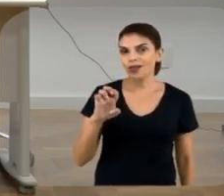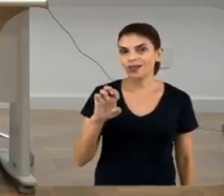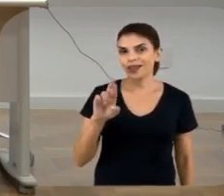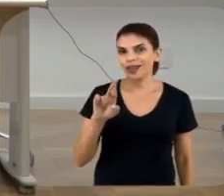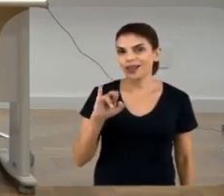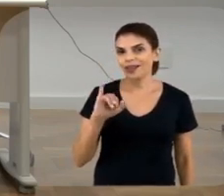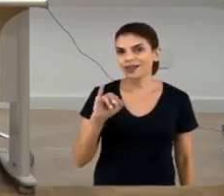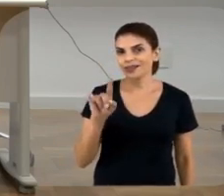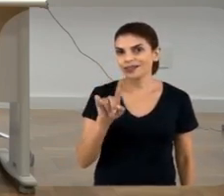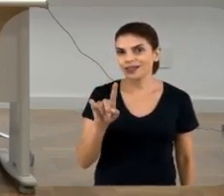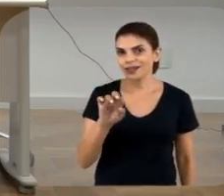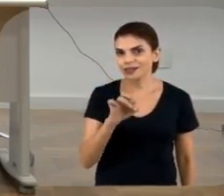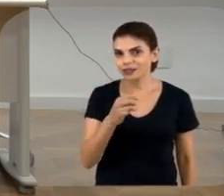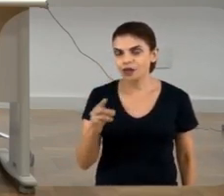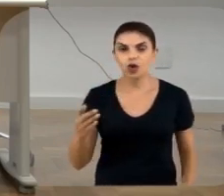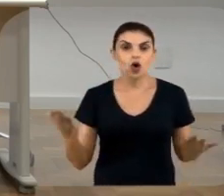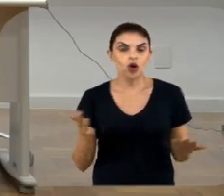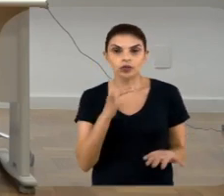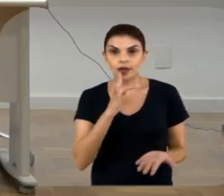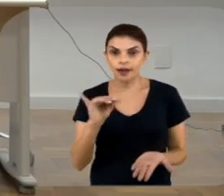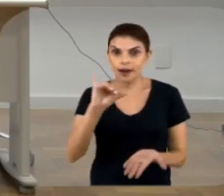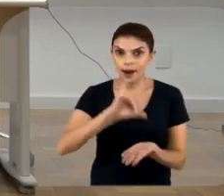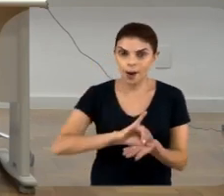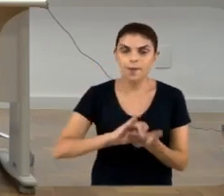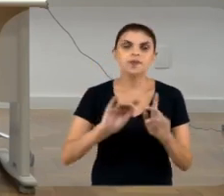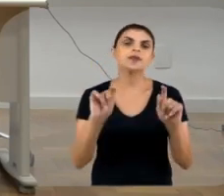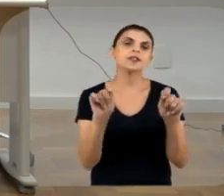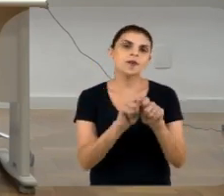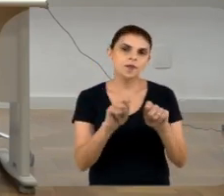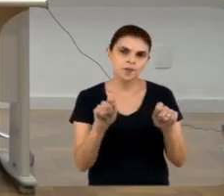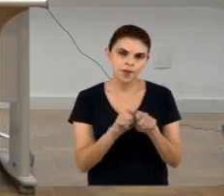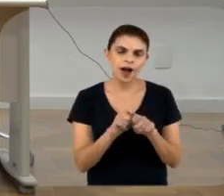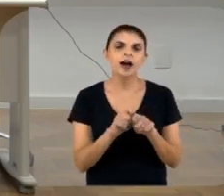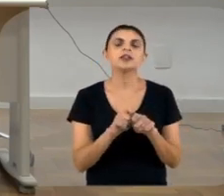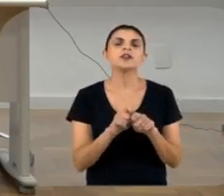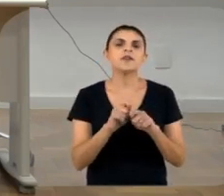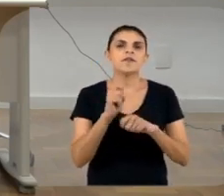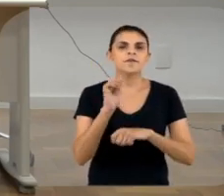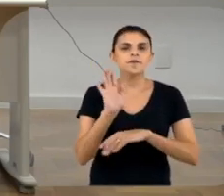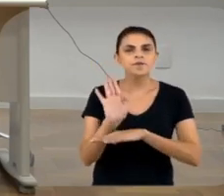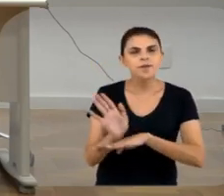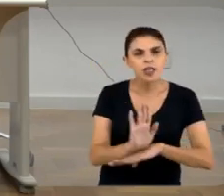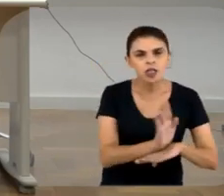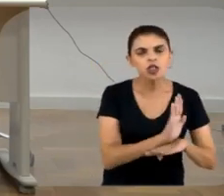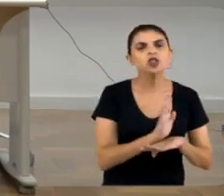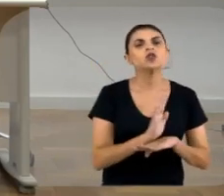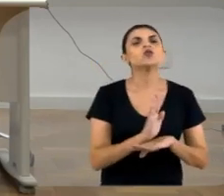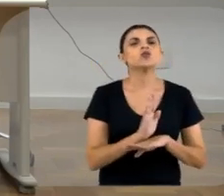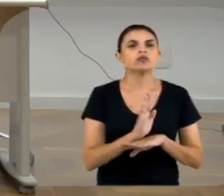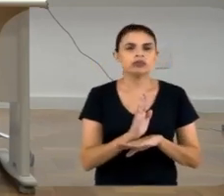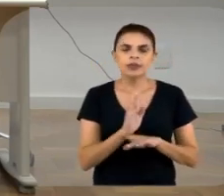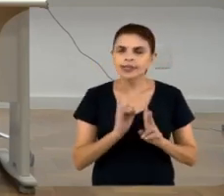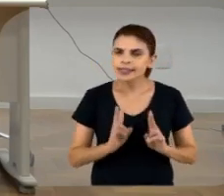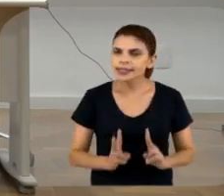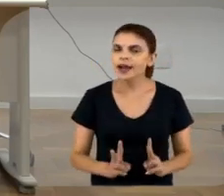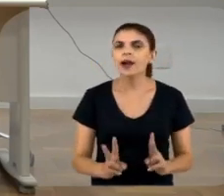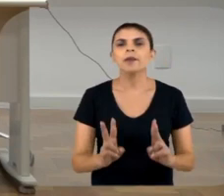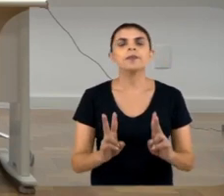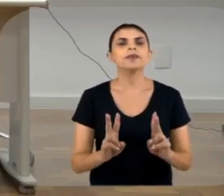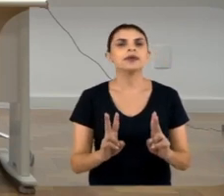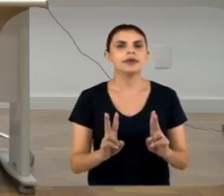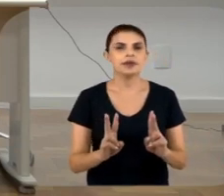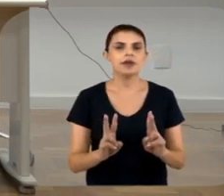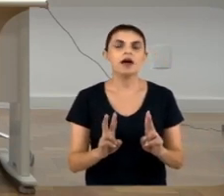campus quem faz, né? É a ADE, o técnico de áudio e vídeo, a gente tem o Theo também,